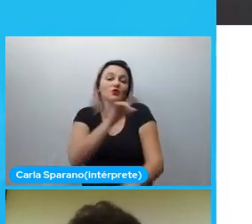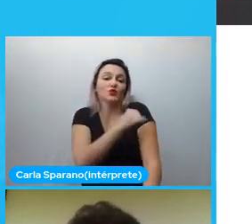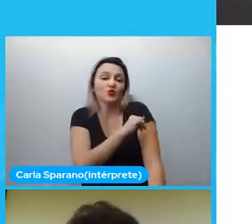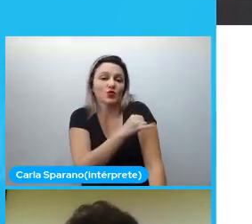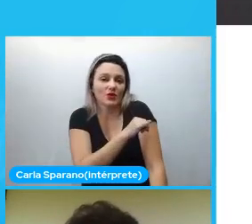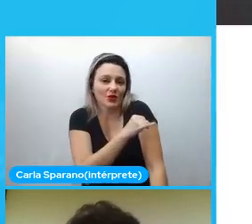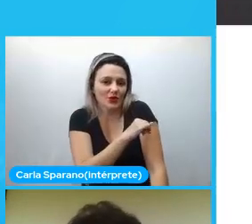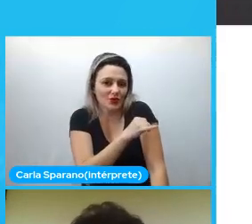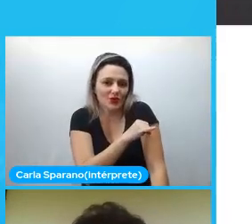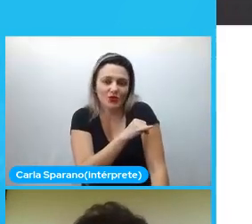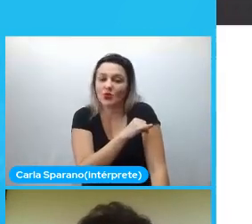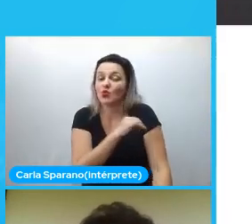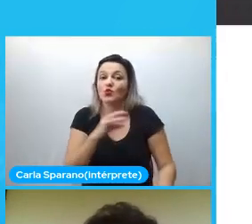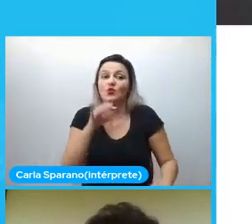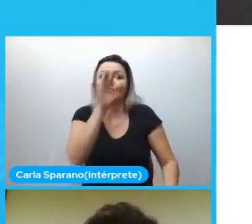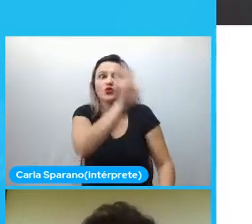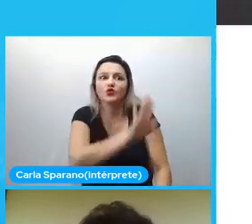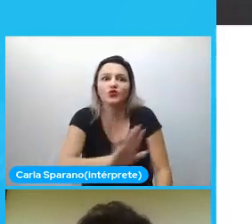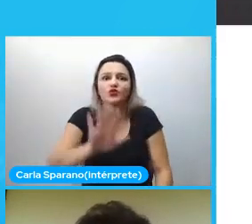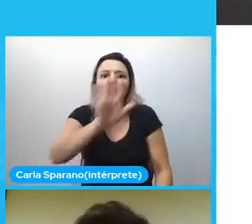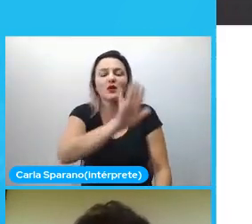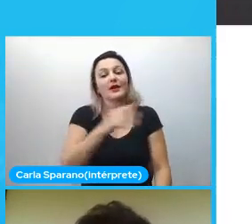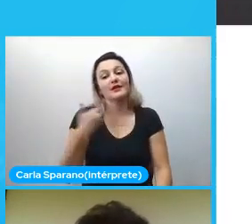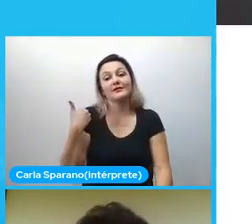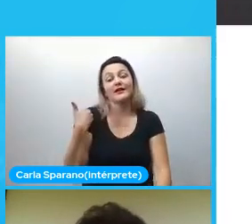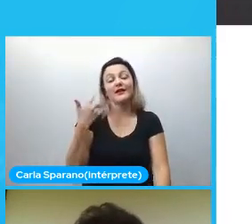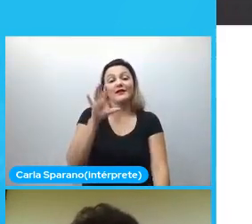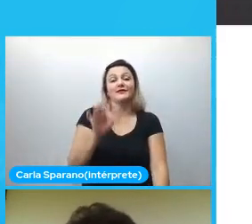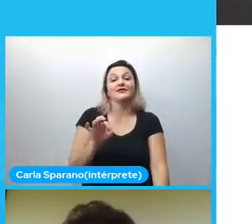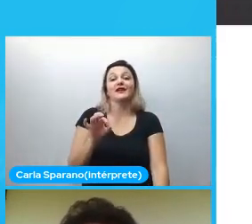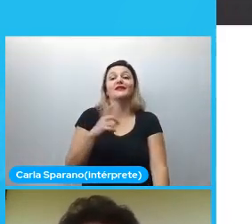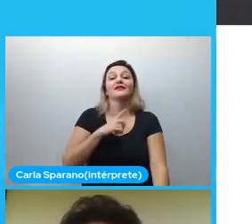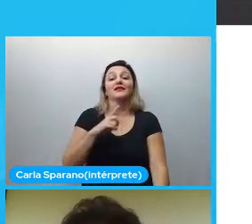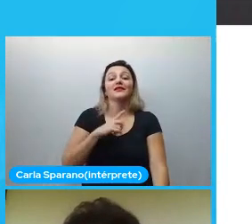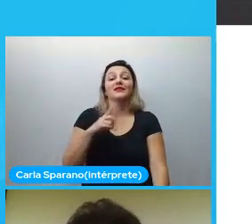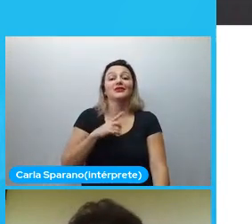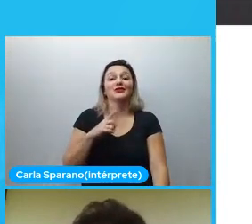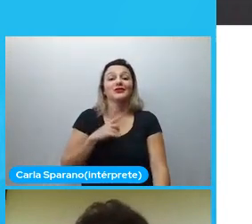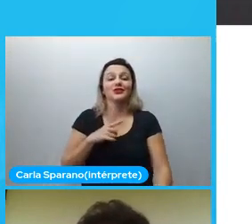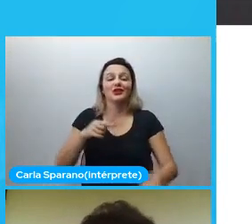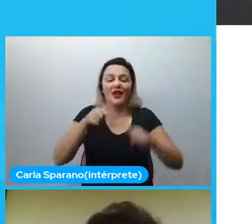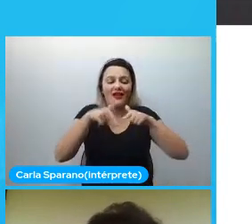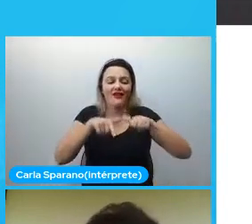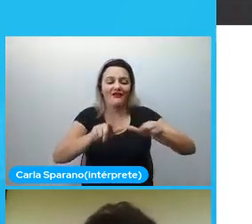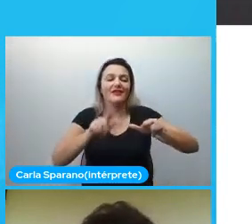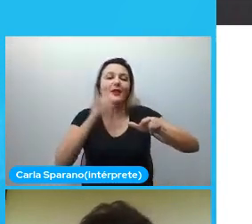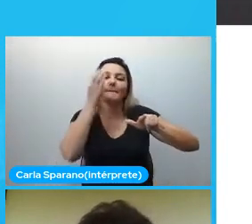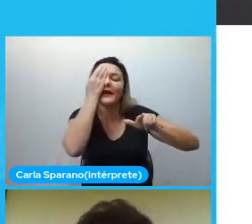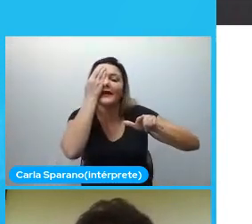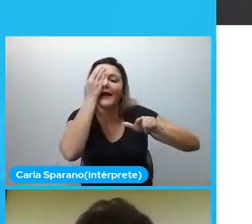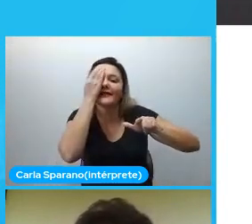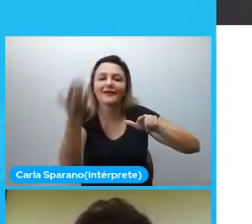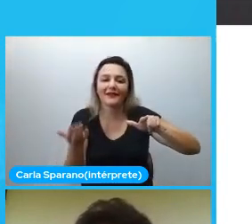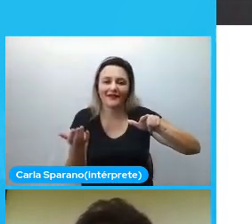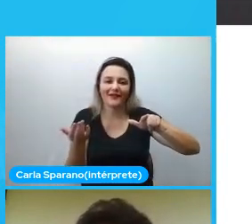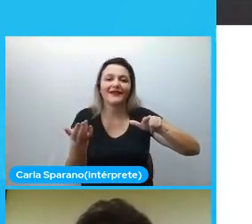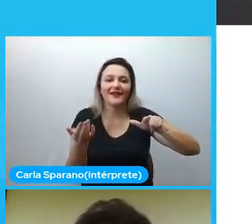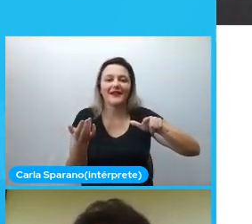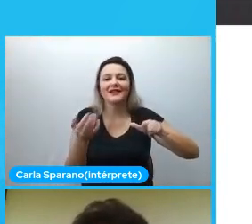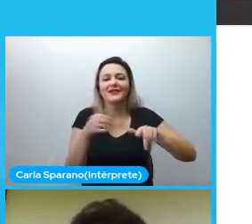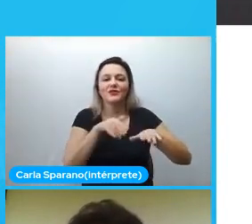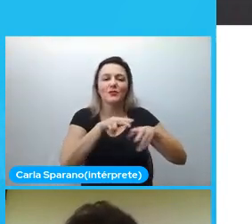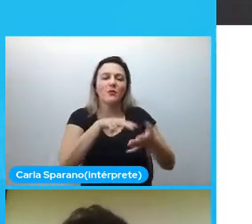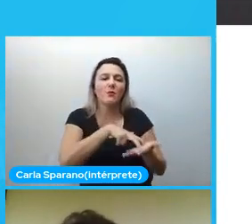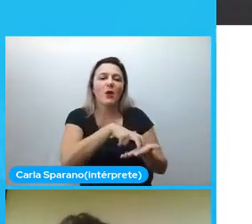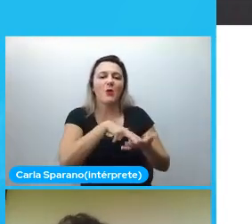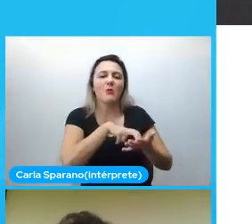praticamente em todo lugar. Eu tinha 10 anos e eu tinha fita pirata do Rap Brasil 1. E é, tipo, é sensacional, e é só clássico,